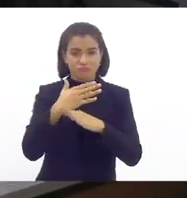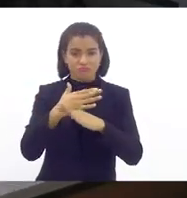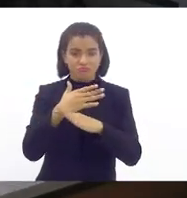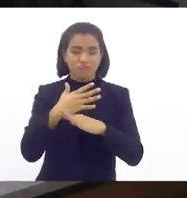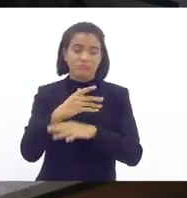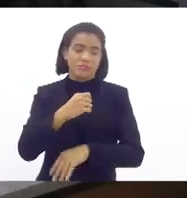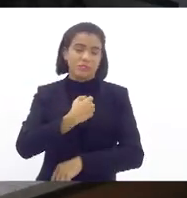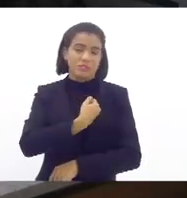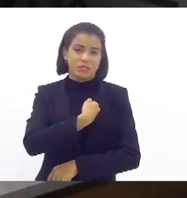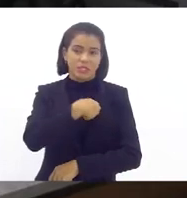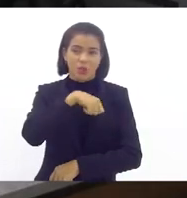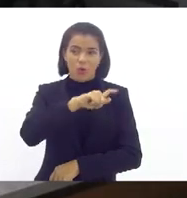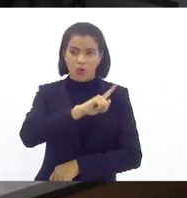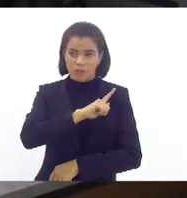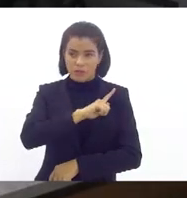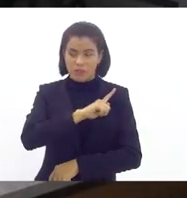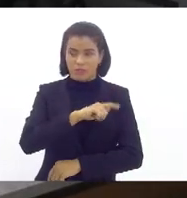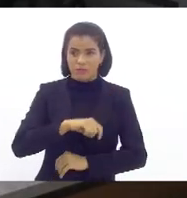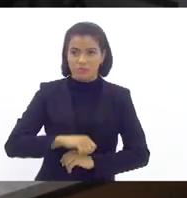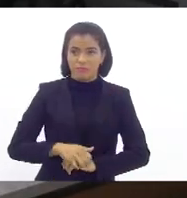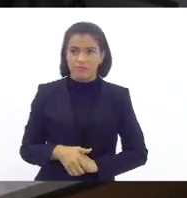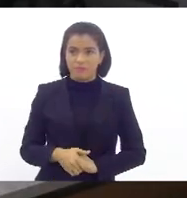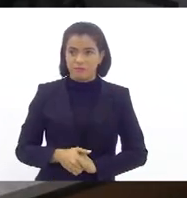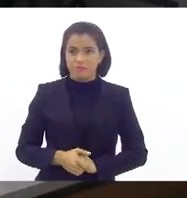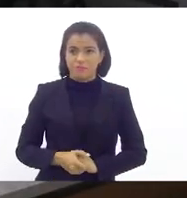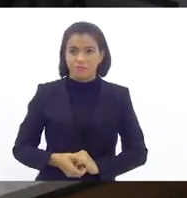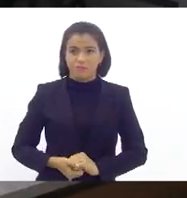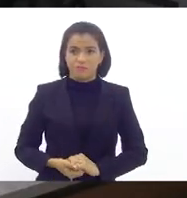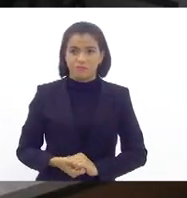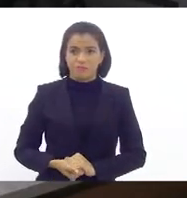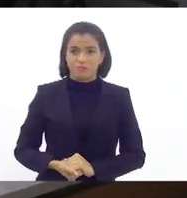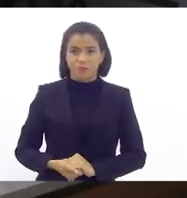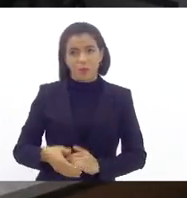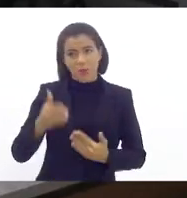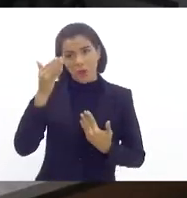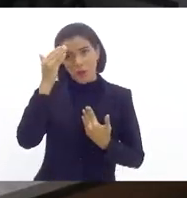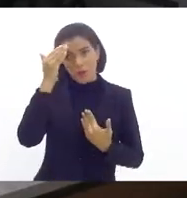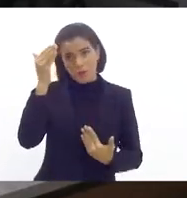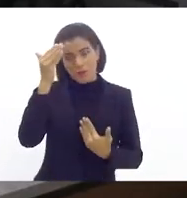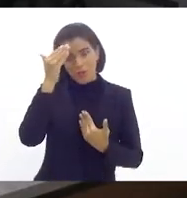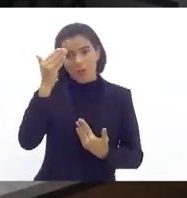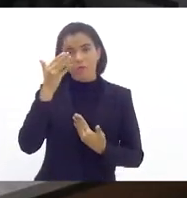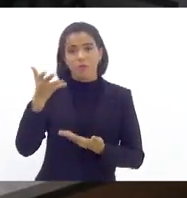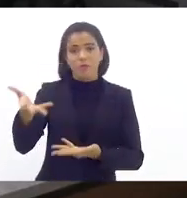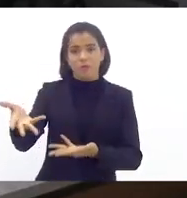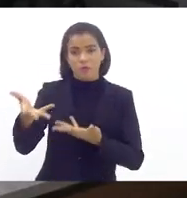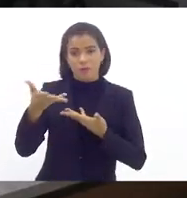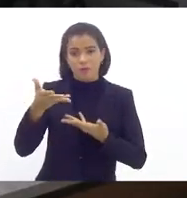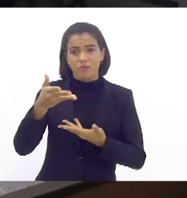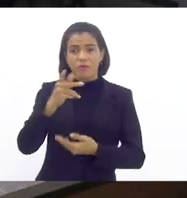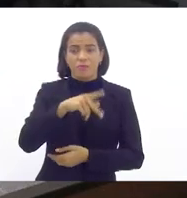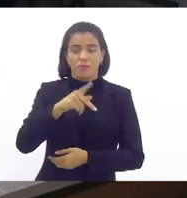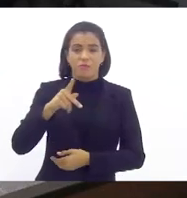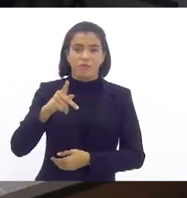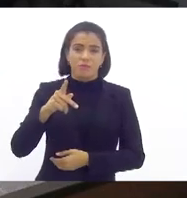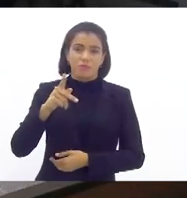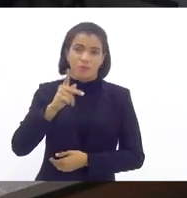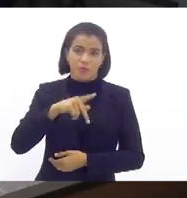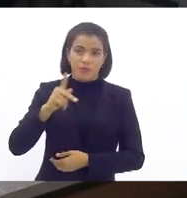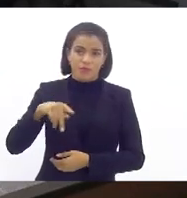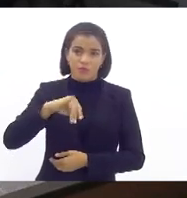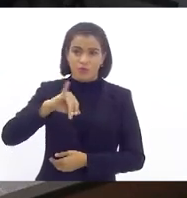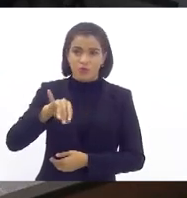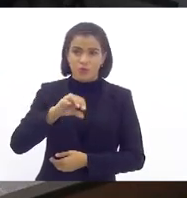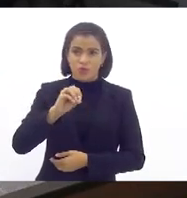de São Gonçalo. São Gonçalo. Obrigado. Muito obrigado pelo convite, Josemar. Queria saudar toda a mesa